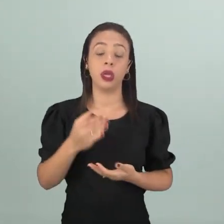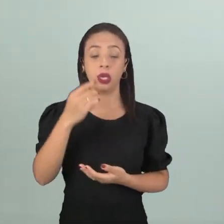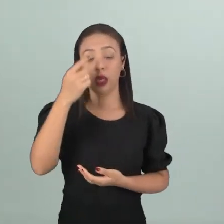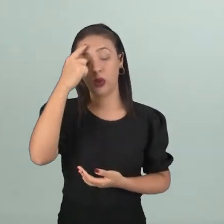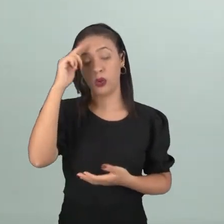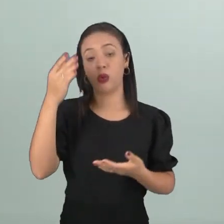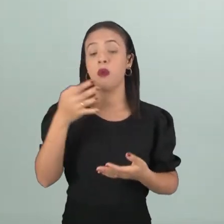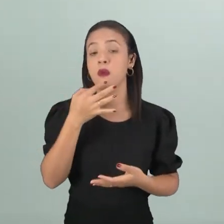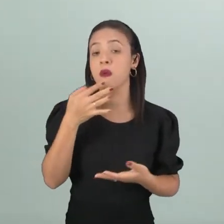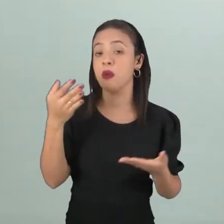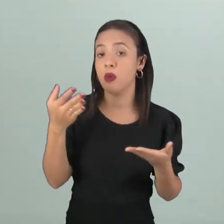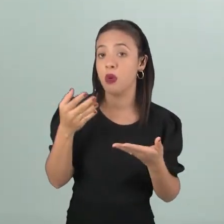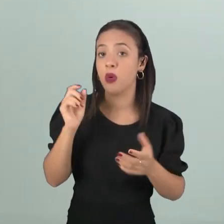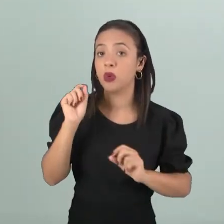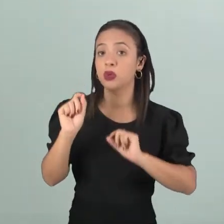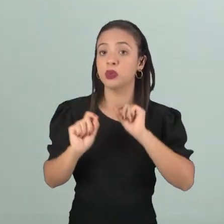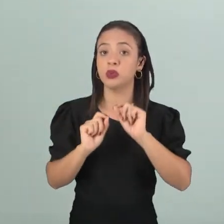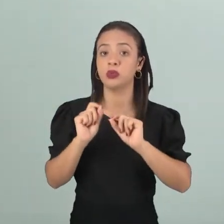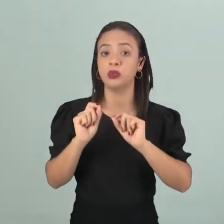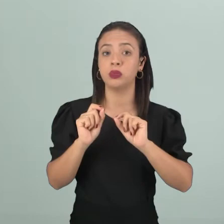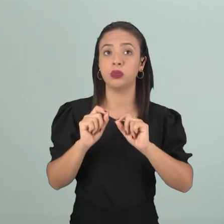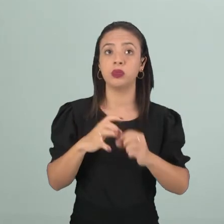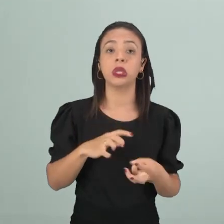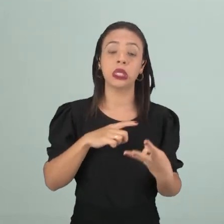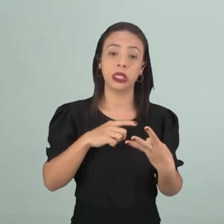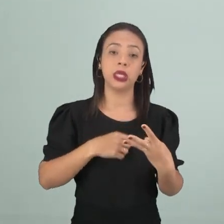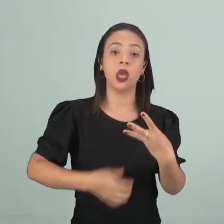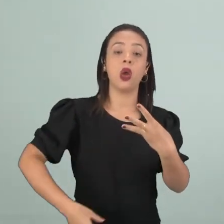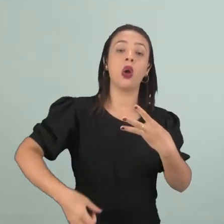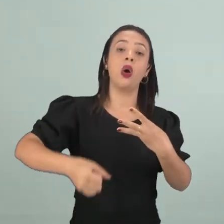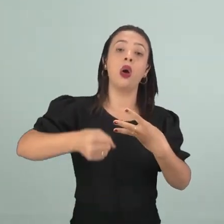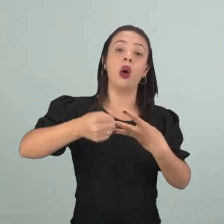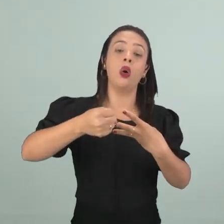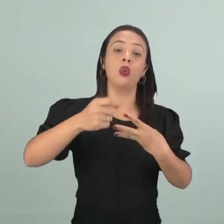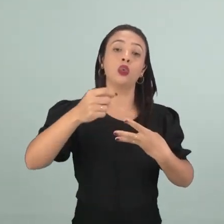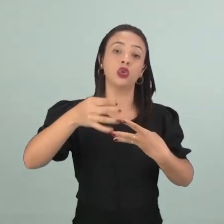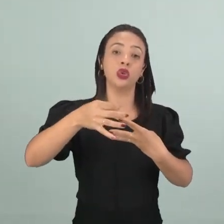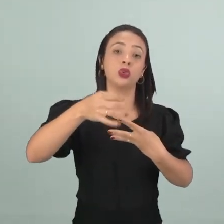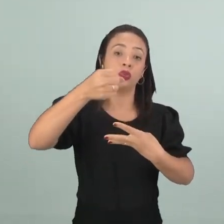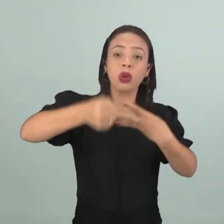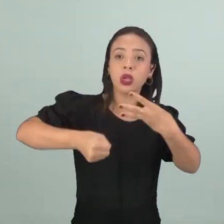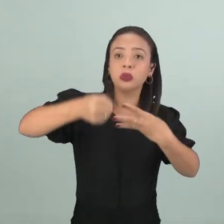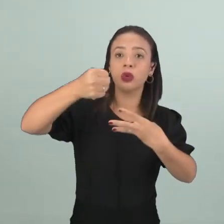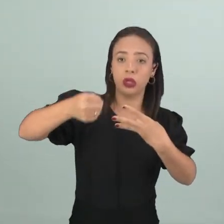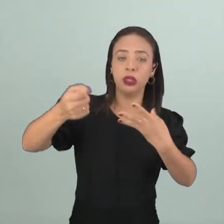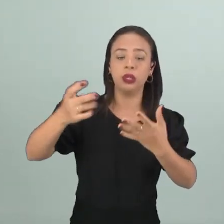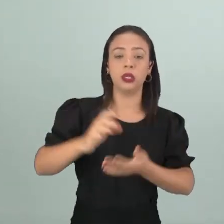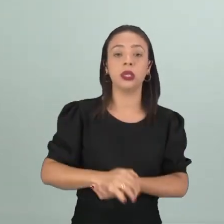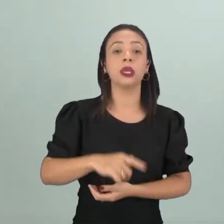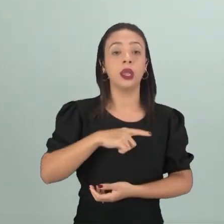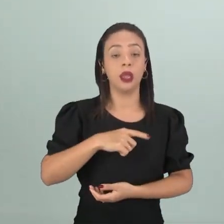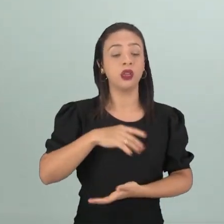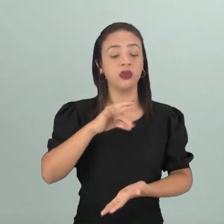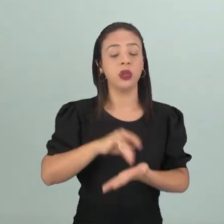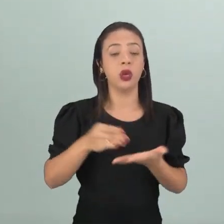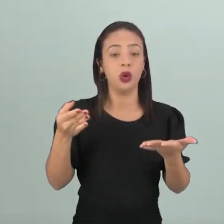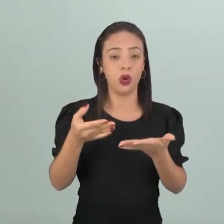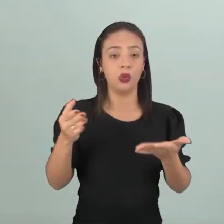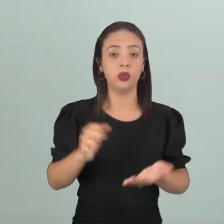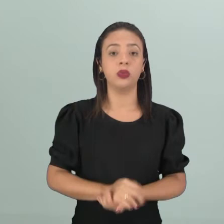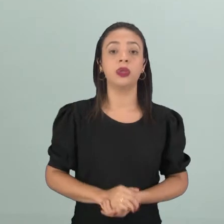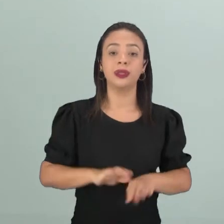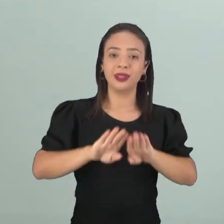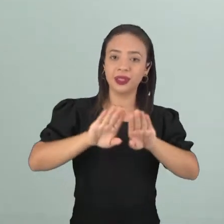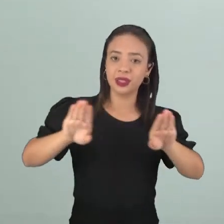nessa contemporaneidade como essa teoria da tripartição dos poderes, que é algo que está presente na nossa sociedade atual, que é